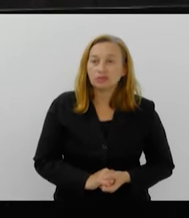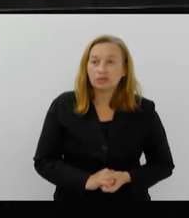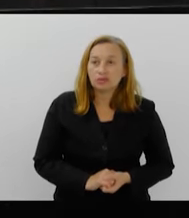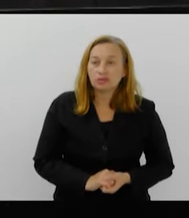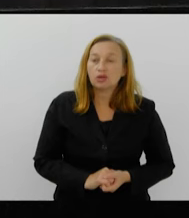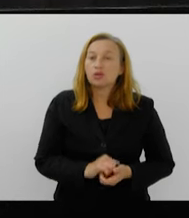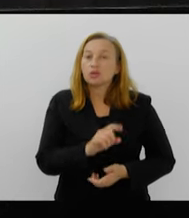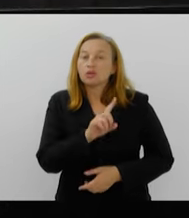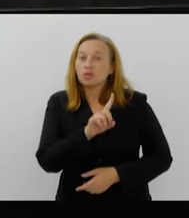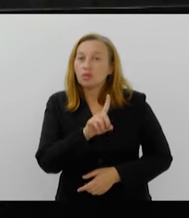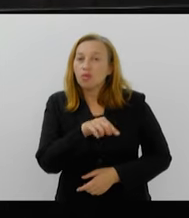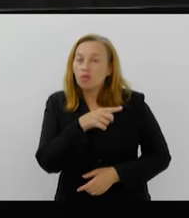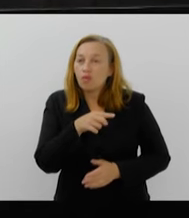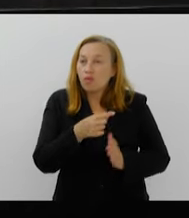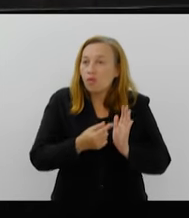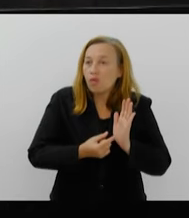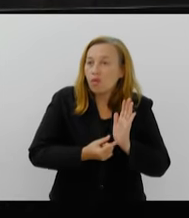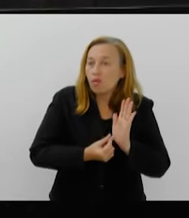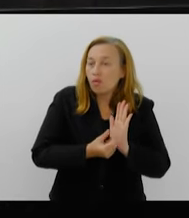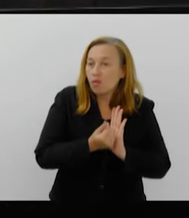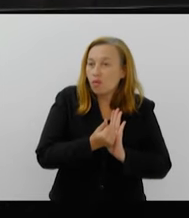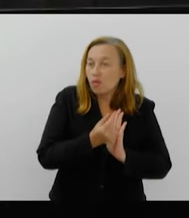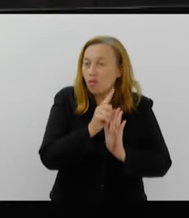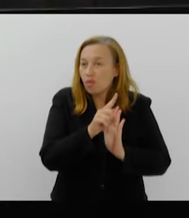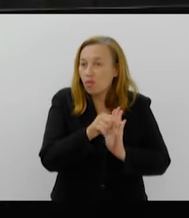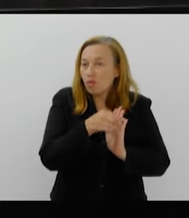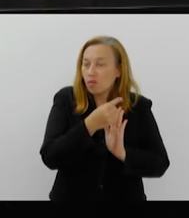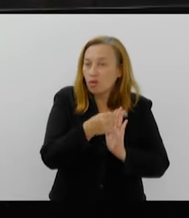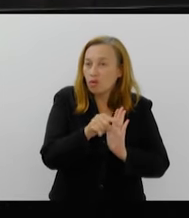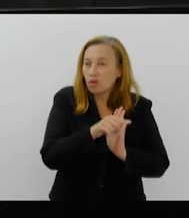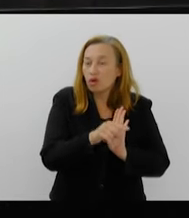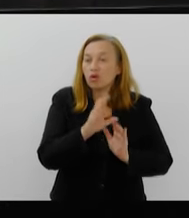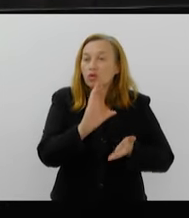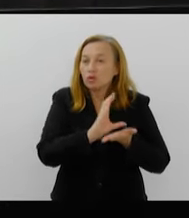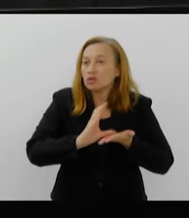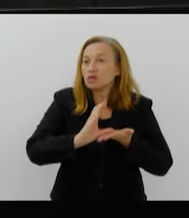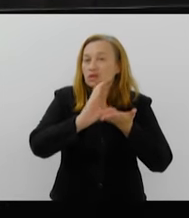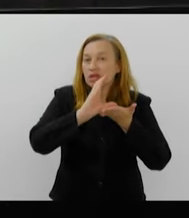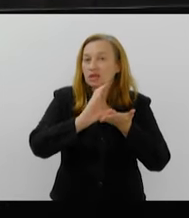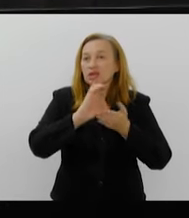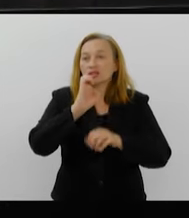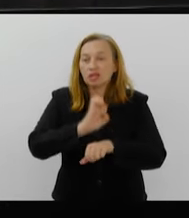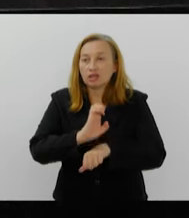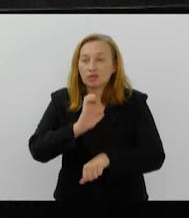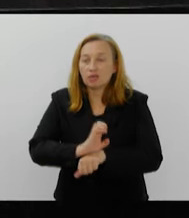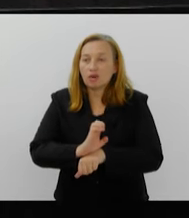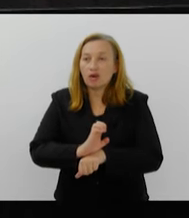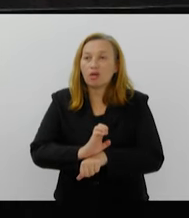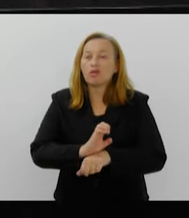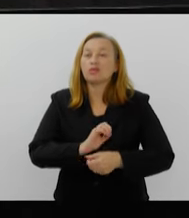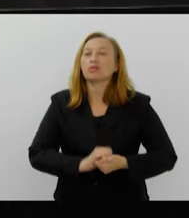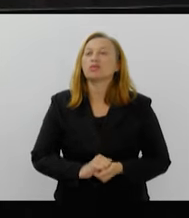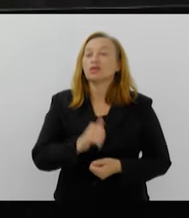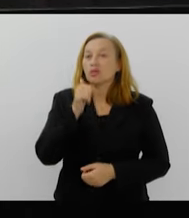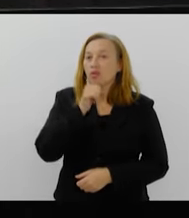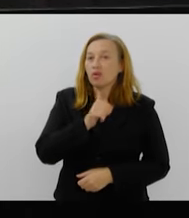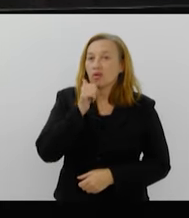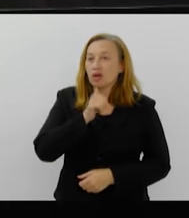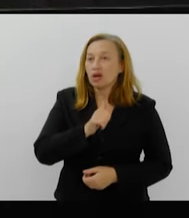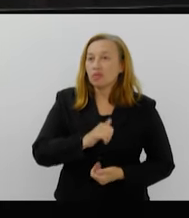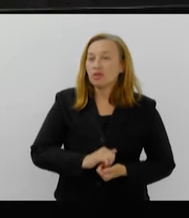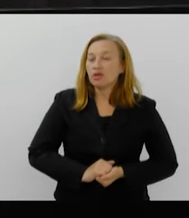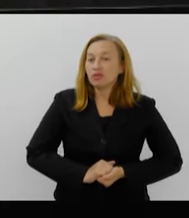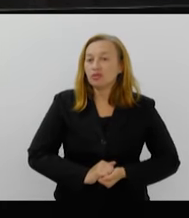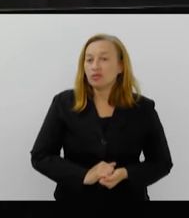de orçamento destinada ao Conselho Estadual da Mulher, o CEDIM, que sofreu um corte de